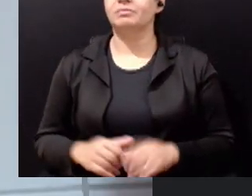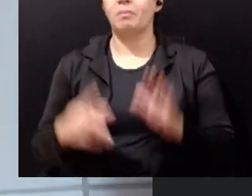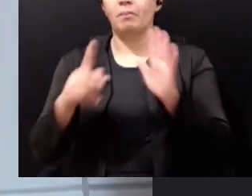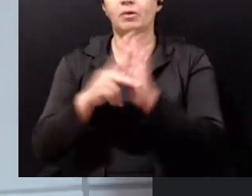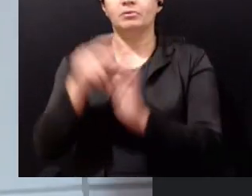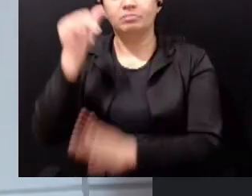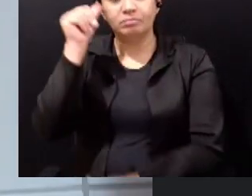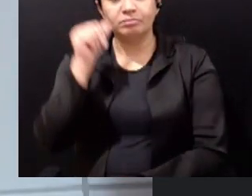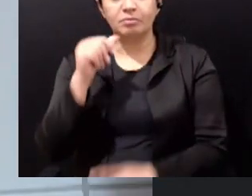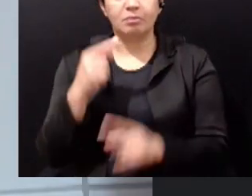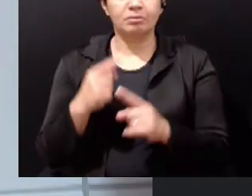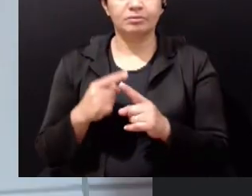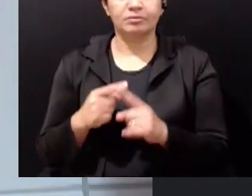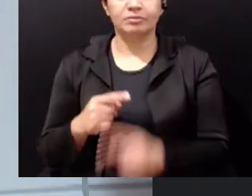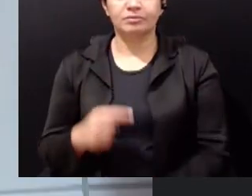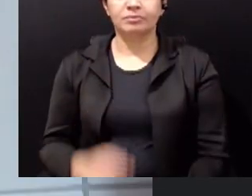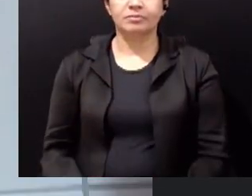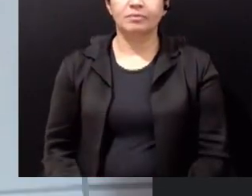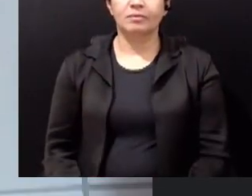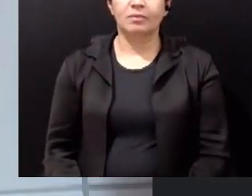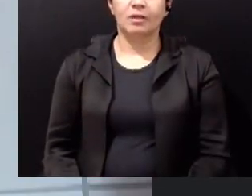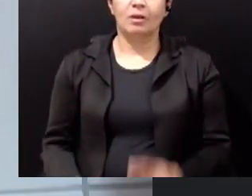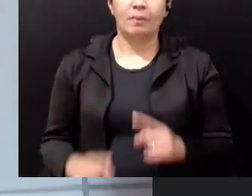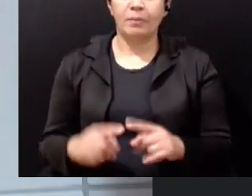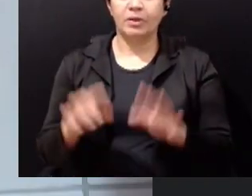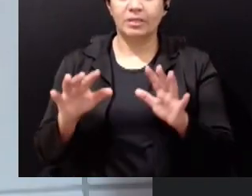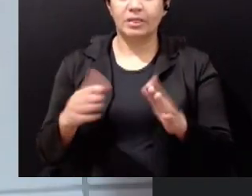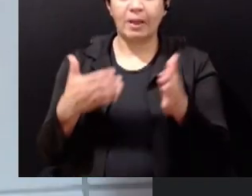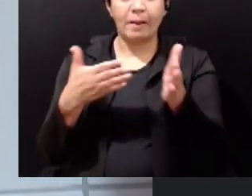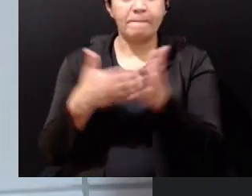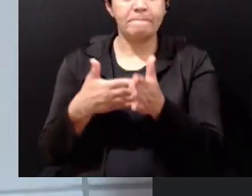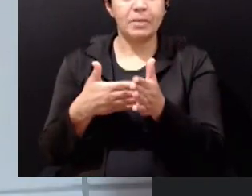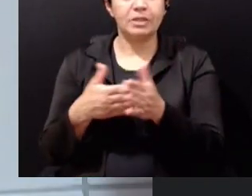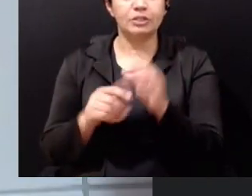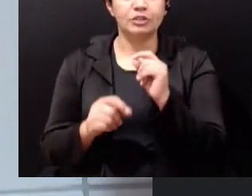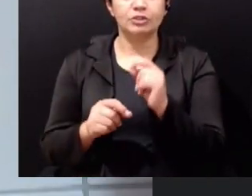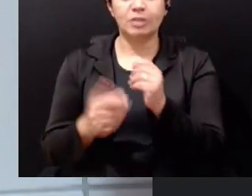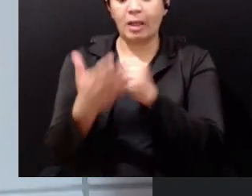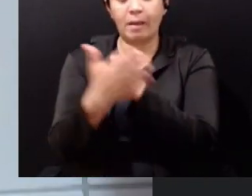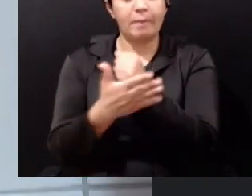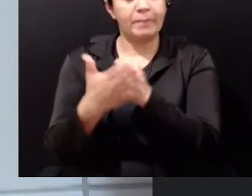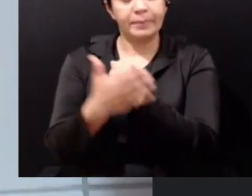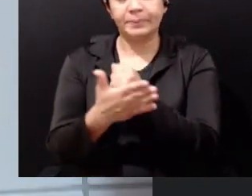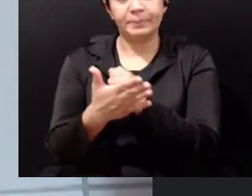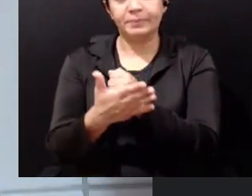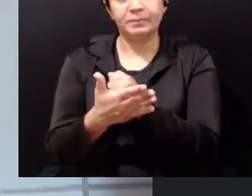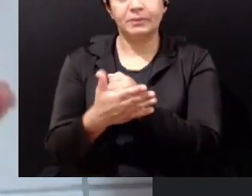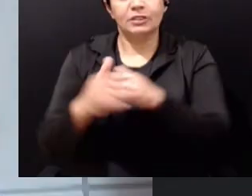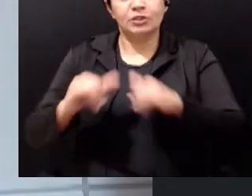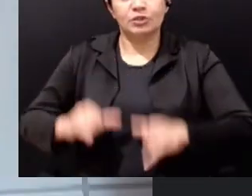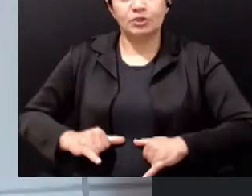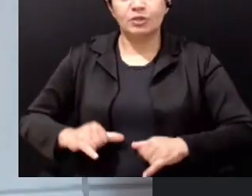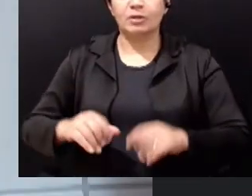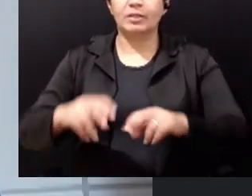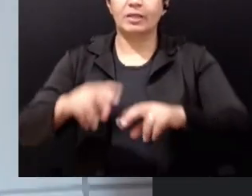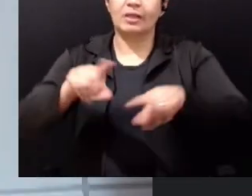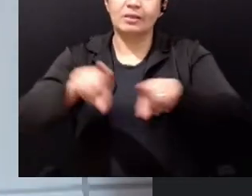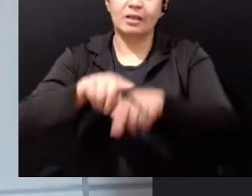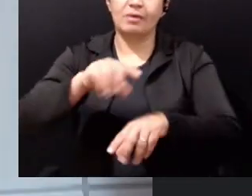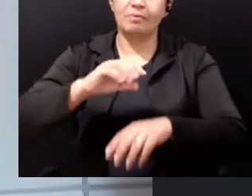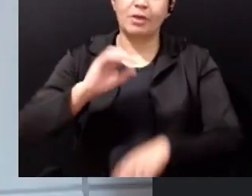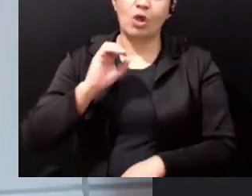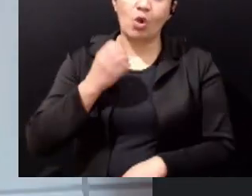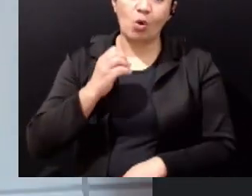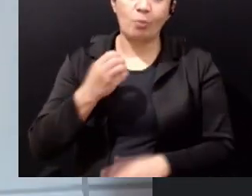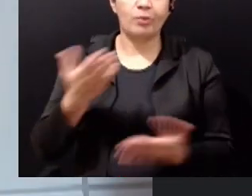Levando a esse adoecimento, que eu vejo que isso aí estaria uma das bases também, né? Desse sofrimento, questões hormonais, flutuação hormonal,